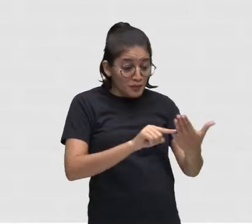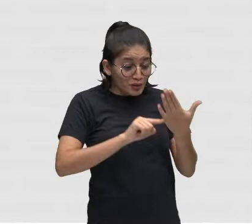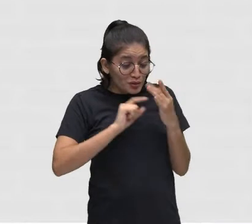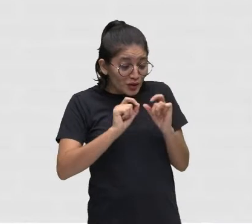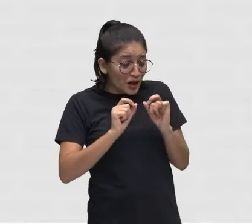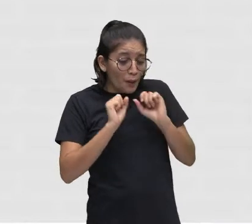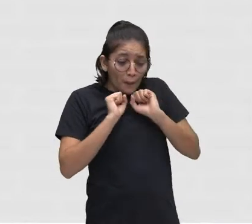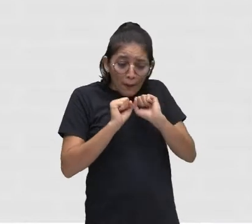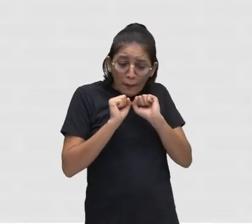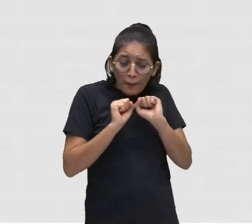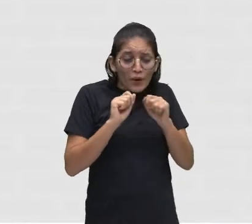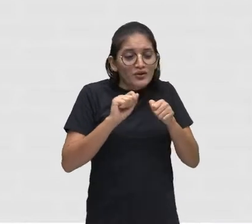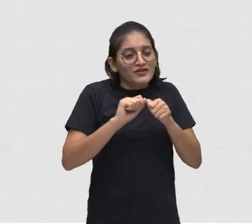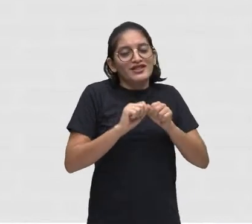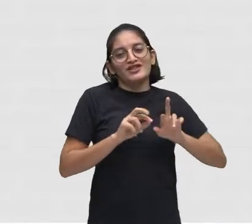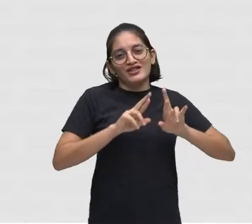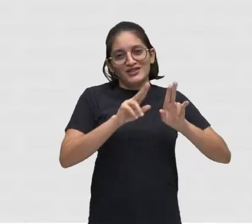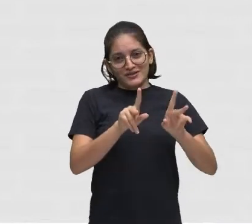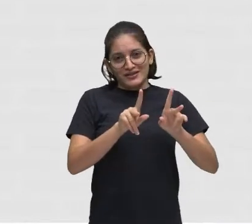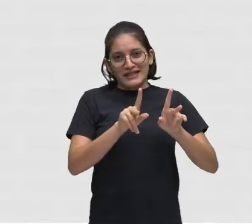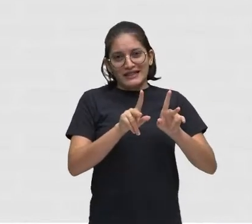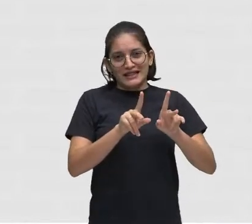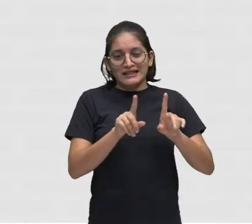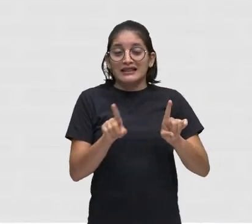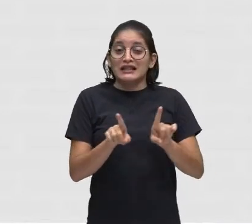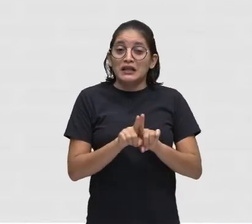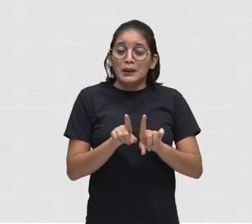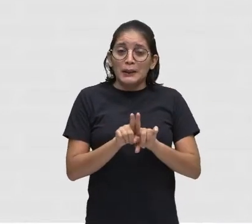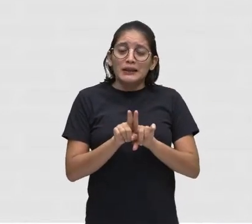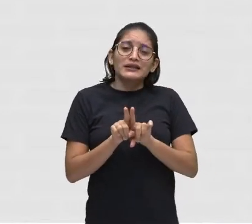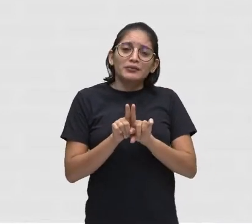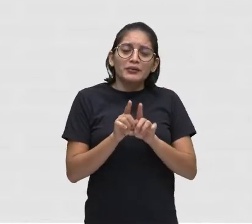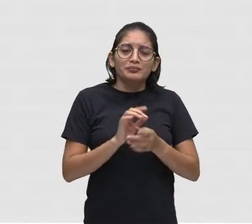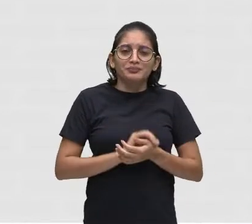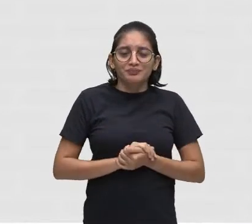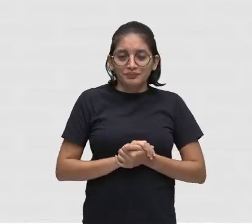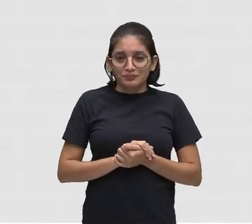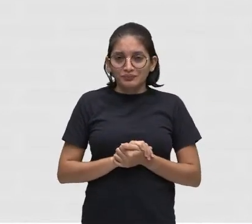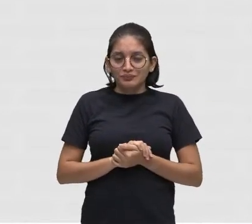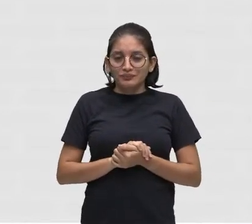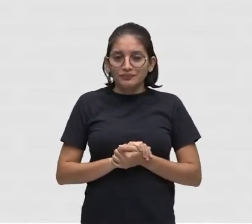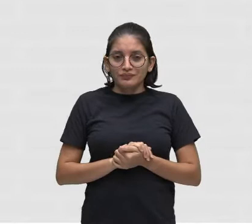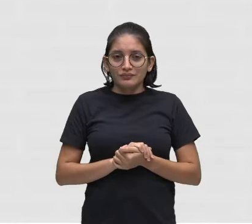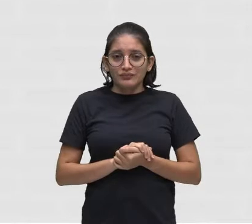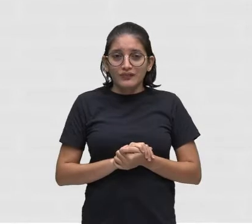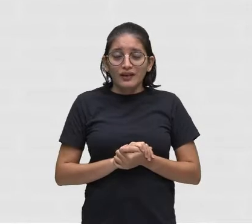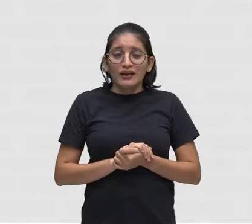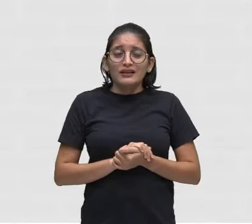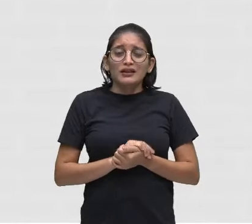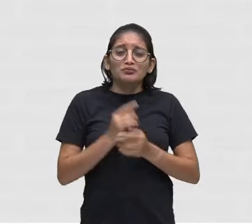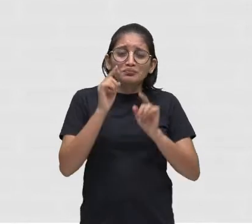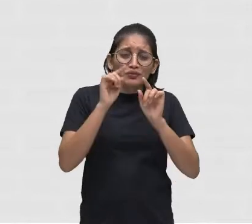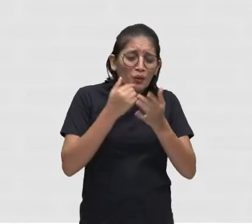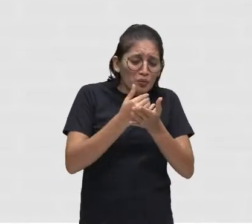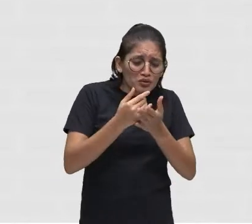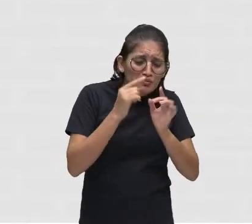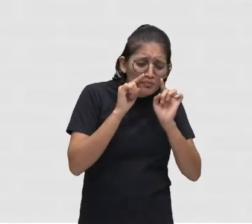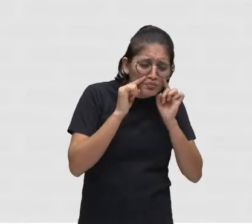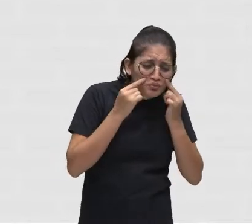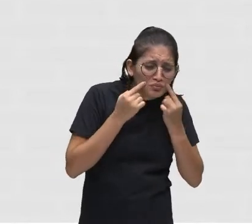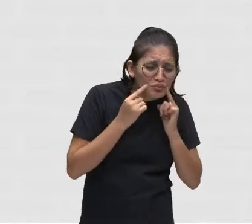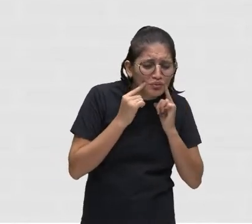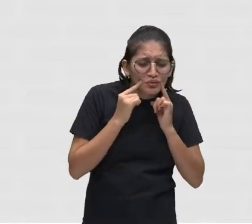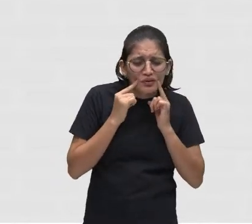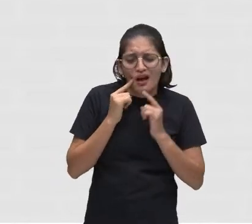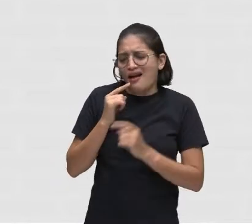posso fazer a diferença. E com os olhos banhados em lágrimas, sussurrou: